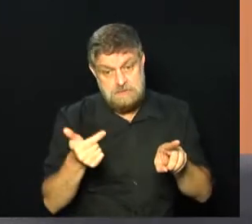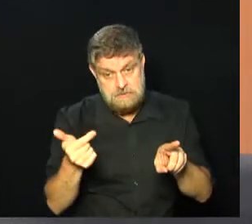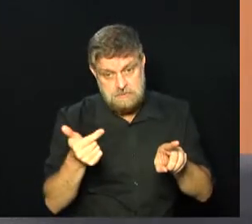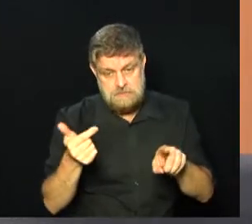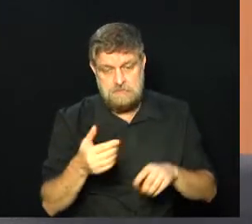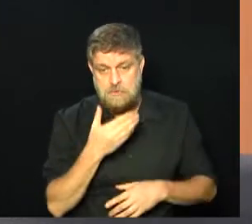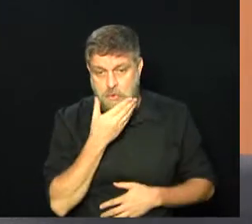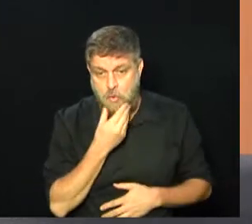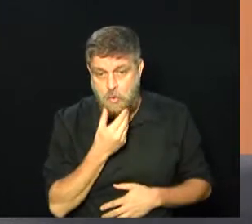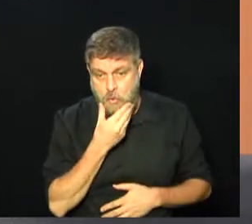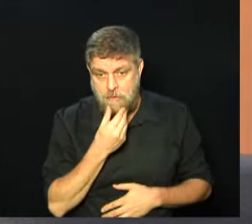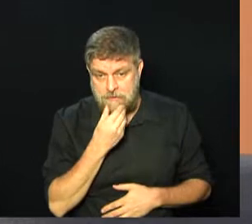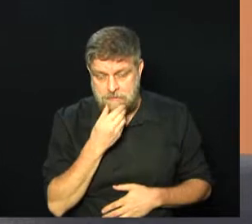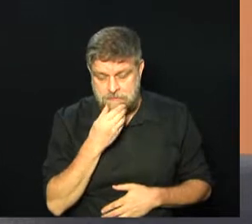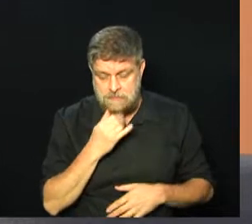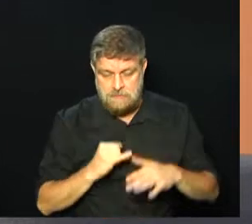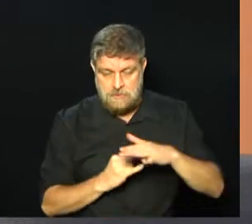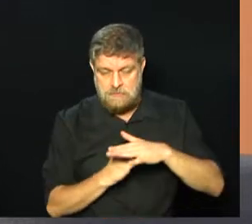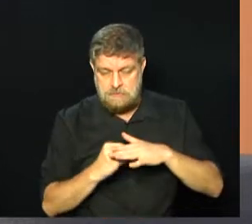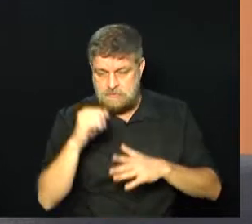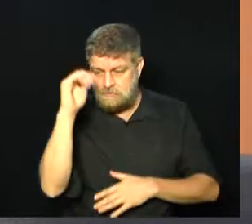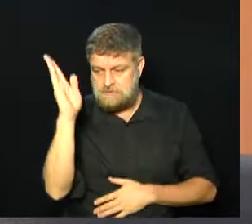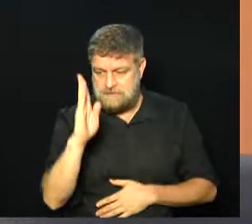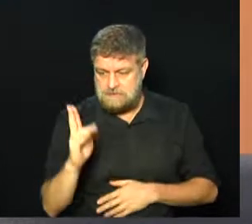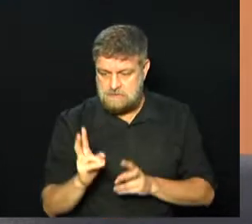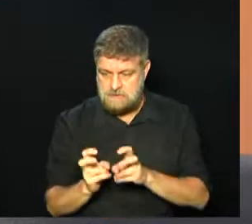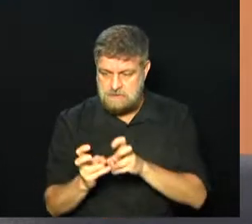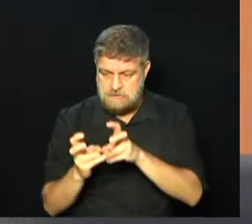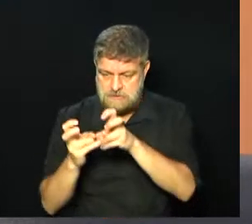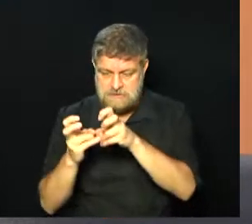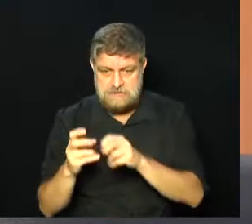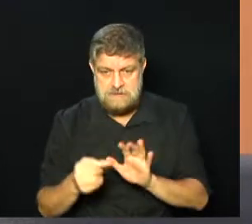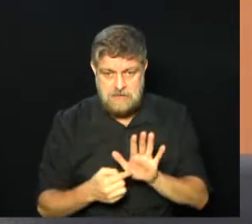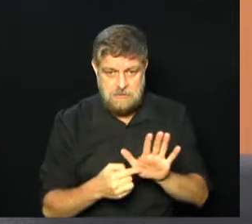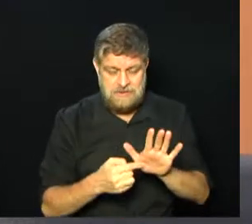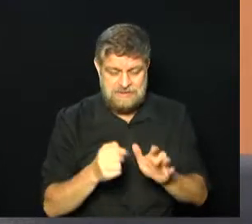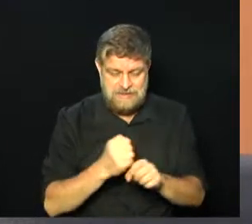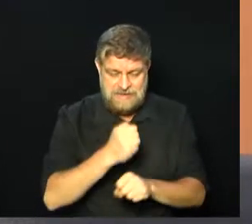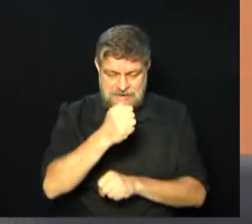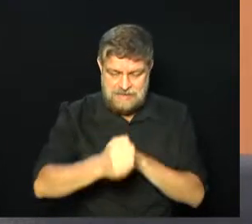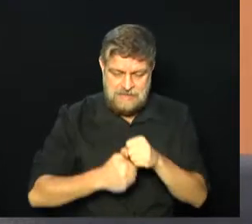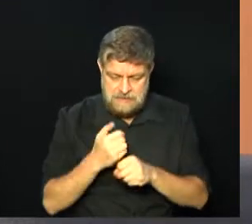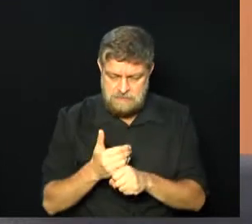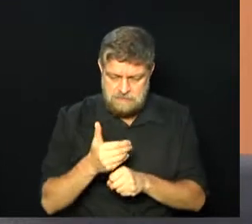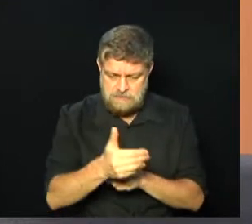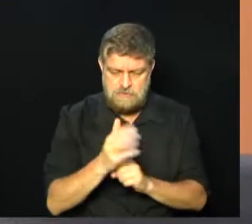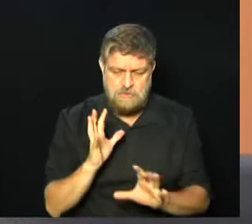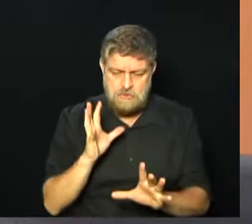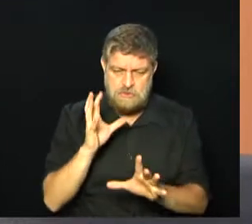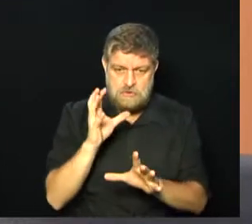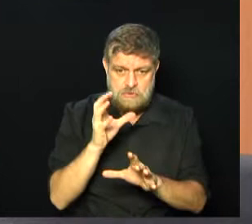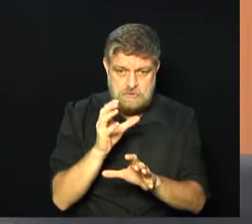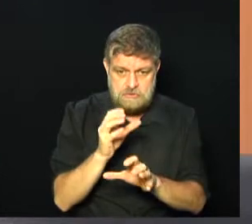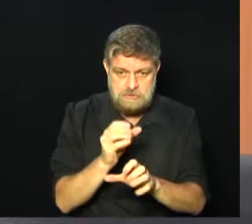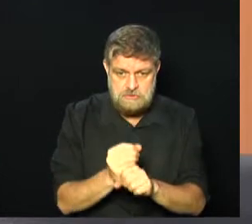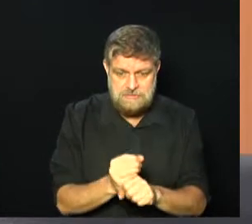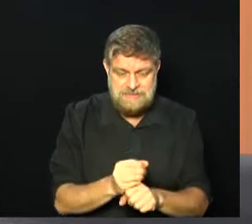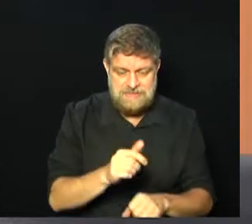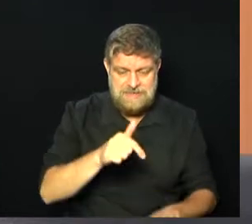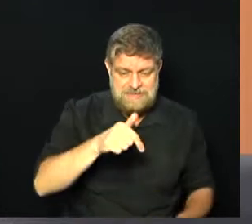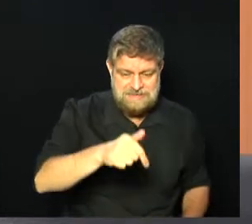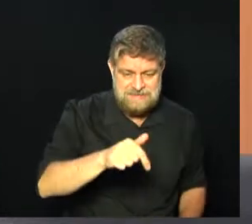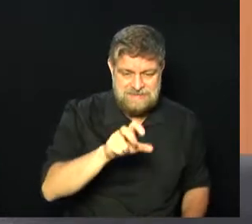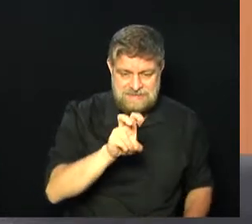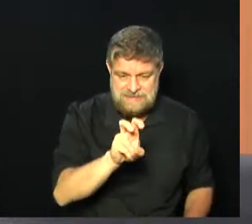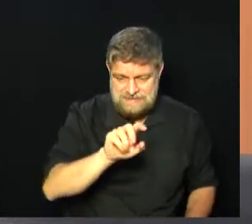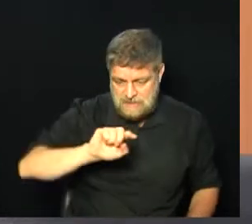Instituto Nacional do Câncer fala que a cada ano, em torno de 65, 70, 75 mil novos